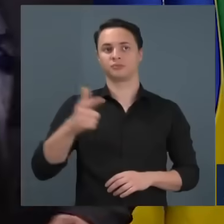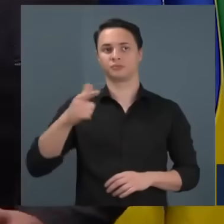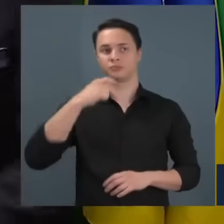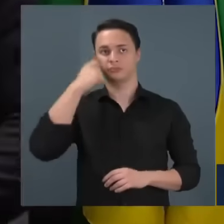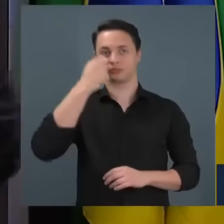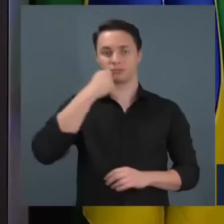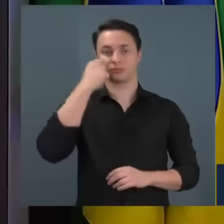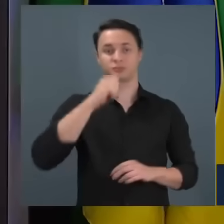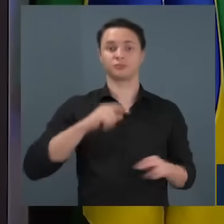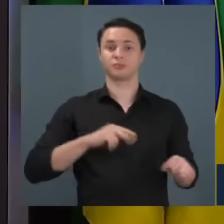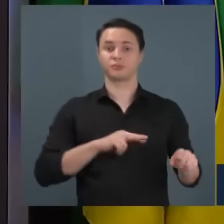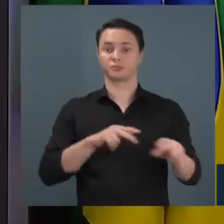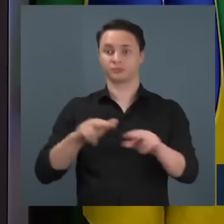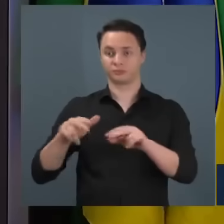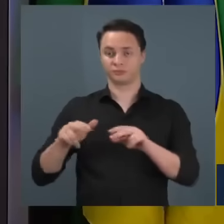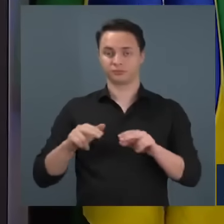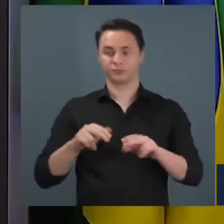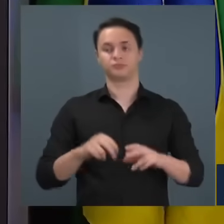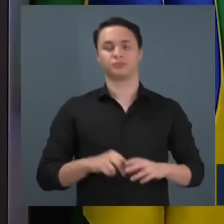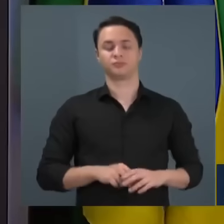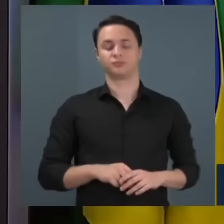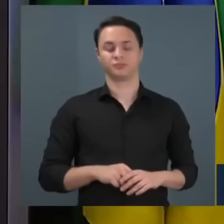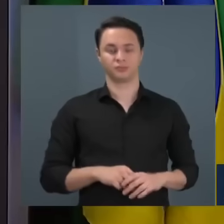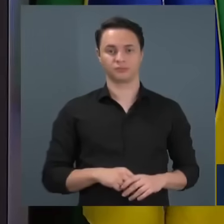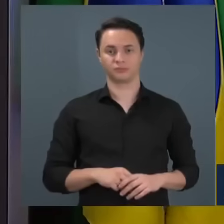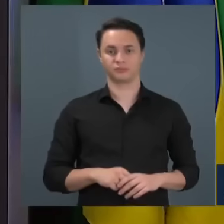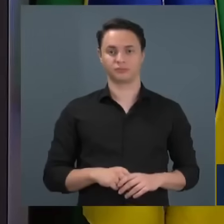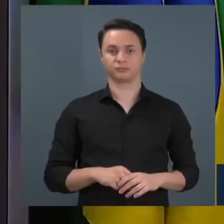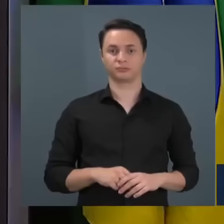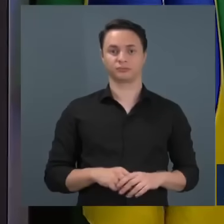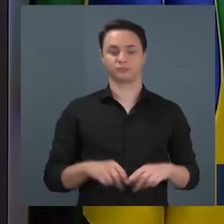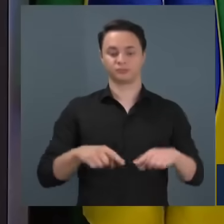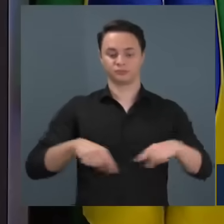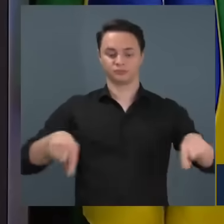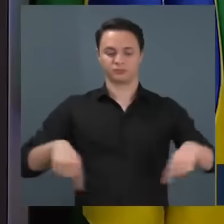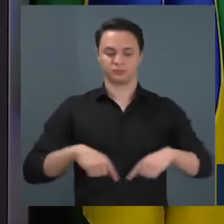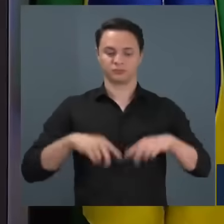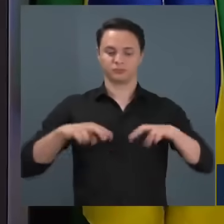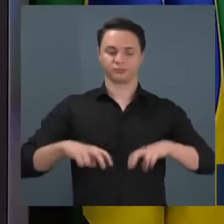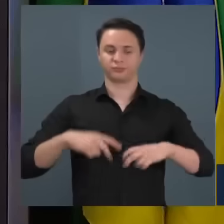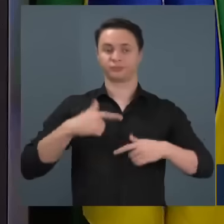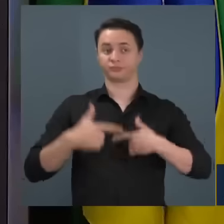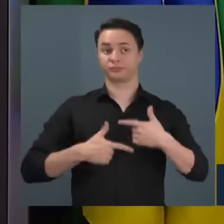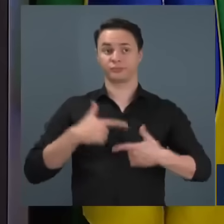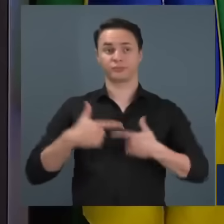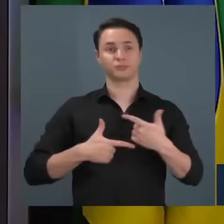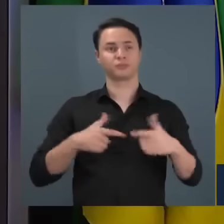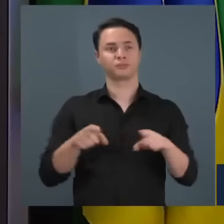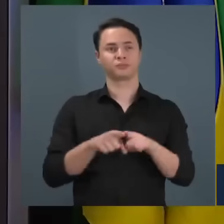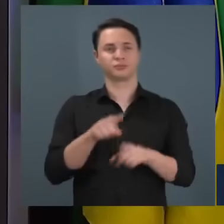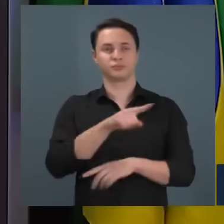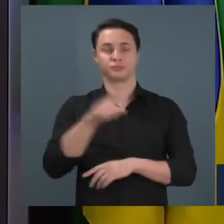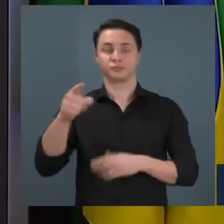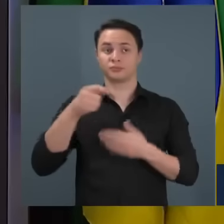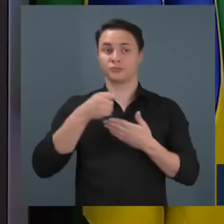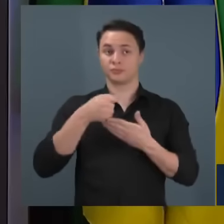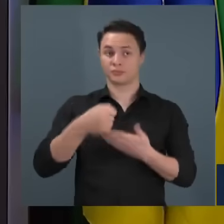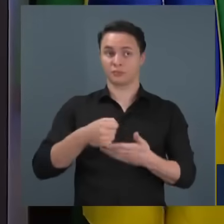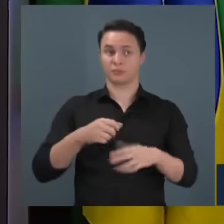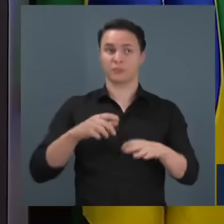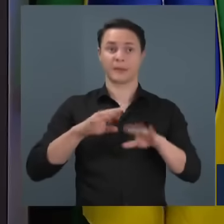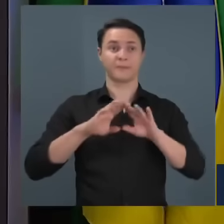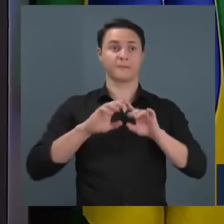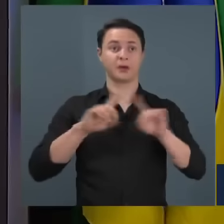irmãs aqui, irmãos que estão nos gabinetes e também os assessores e funcionários dessa casa, mas